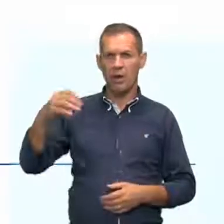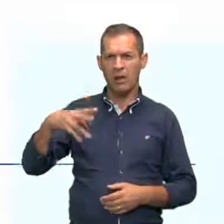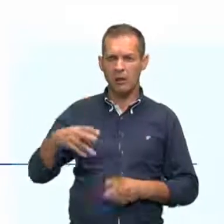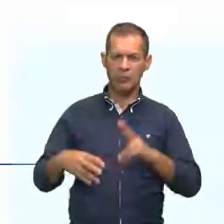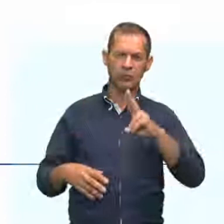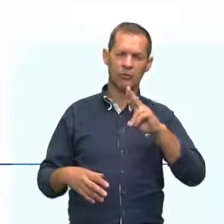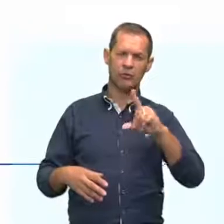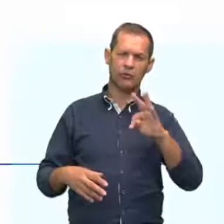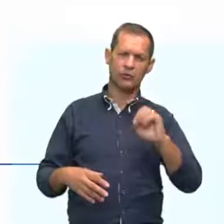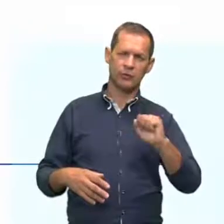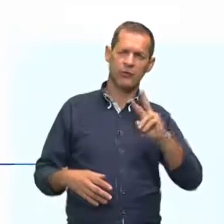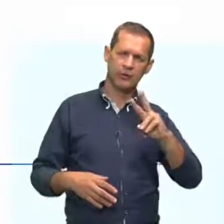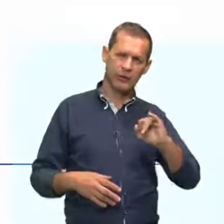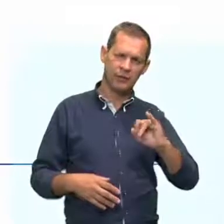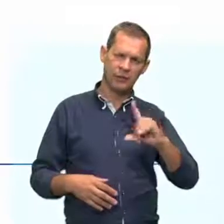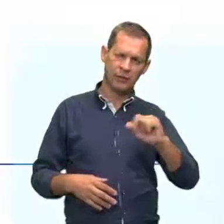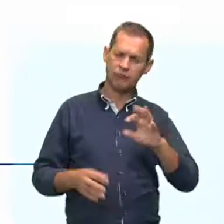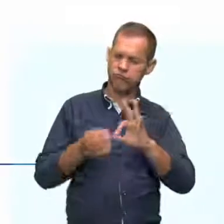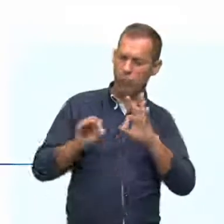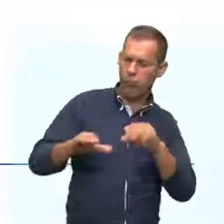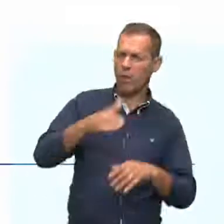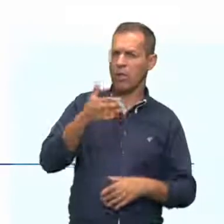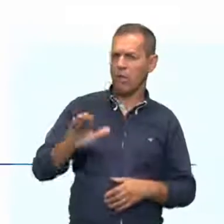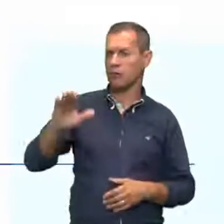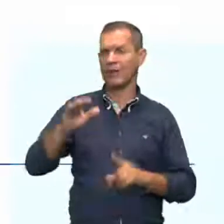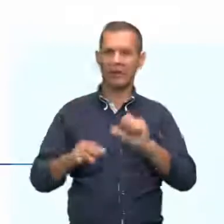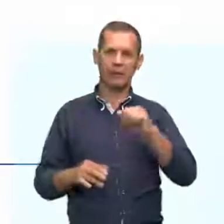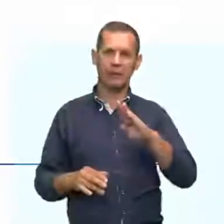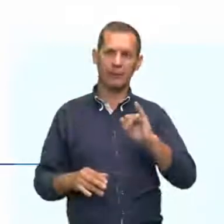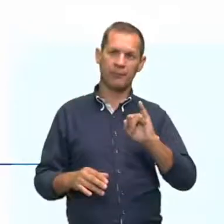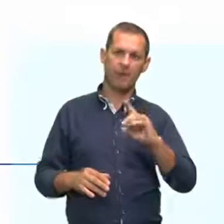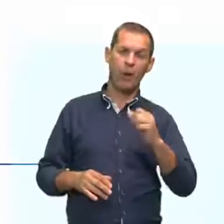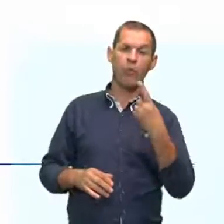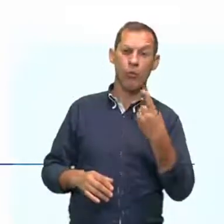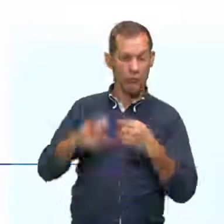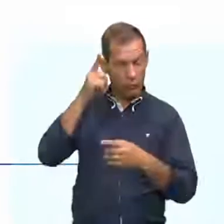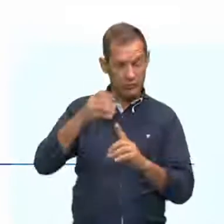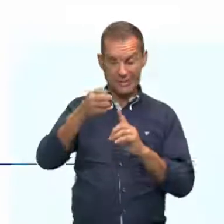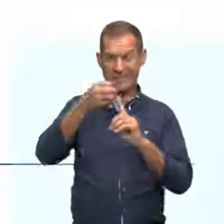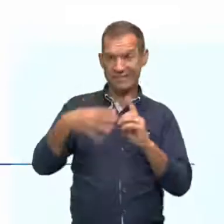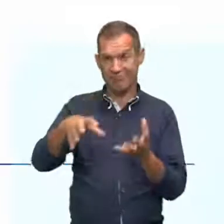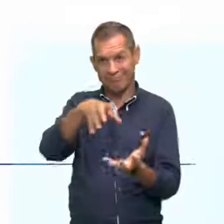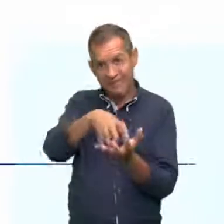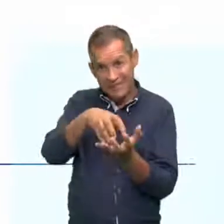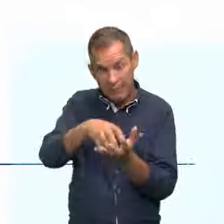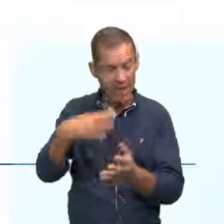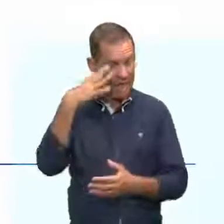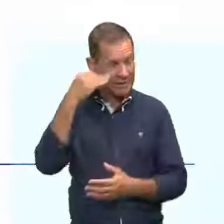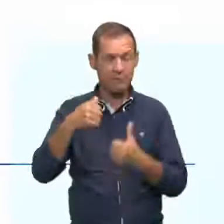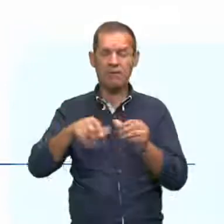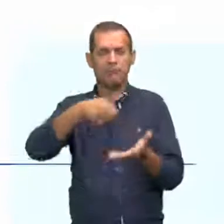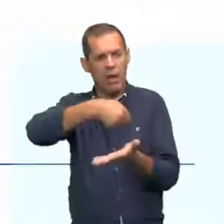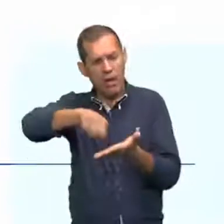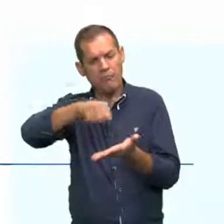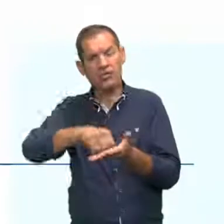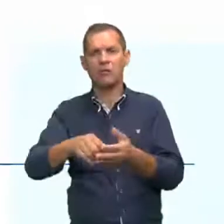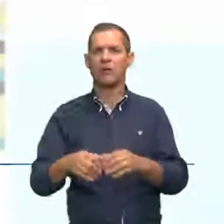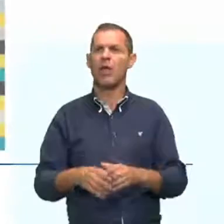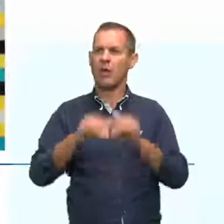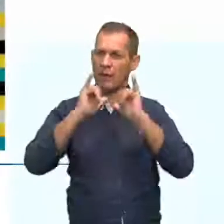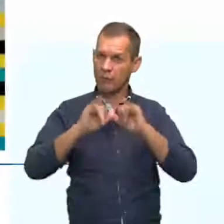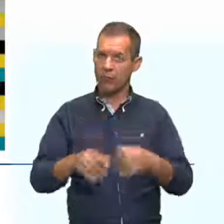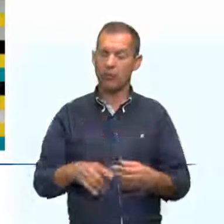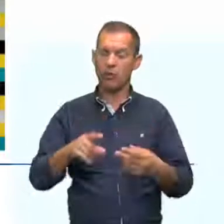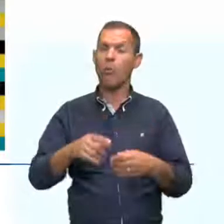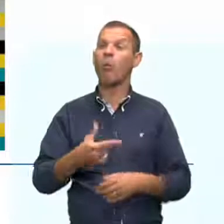de comprimento de onda lambda 1 é que você vai conseguir descriptografar e saber o que estava escrito. Uma